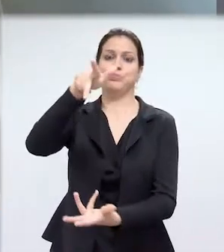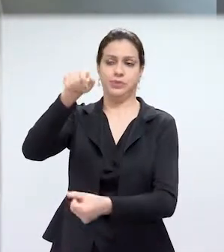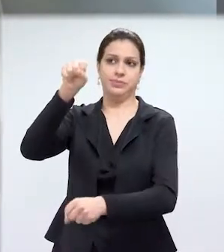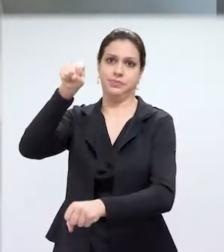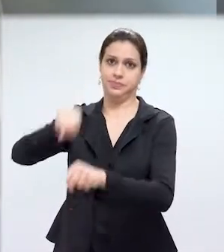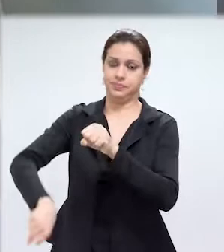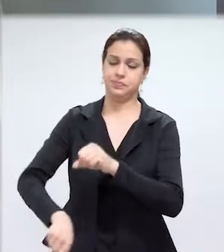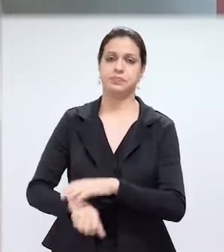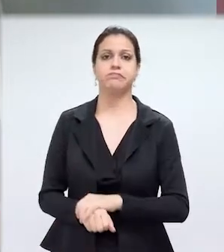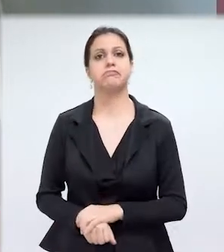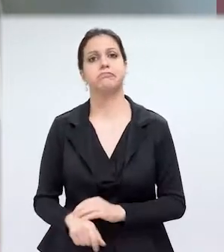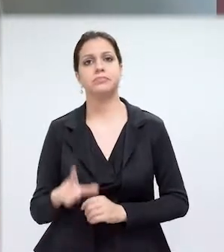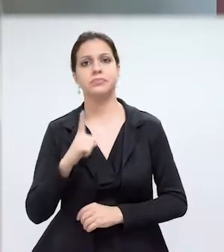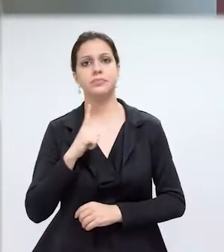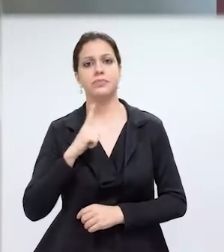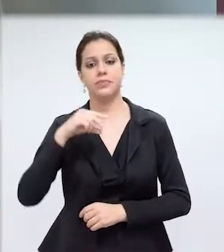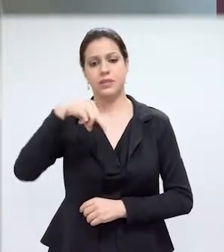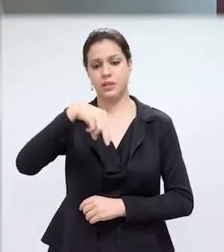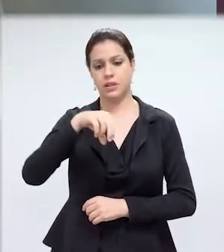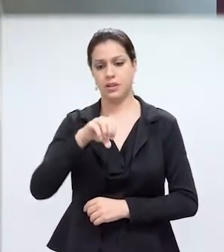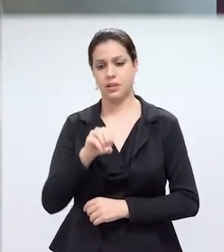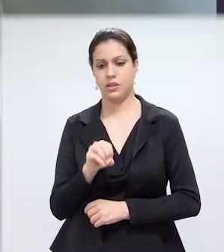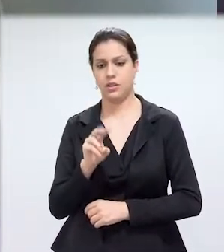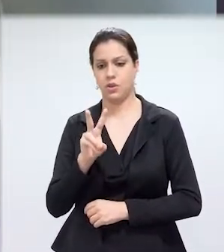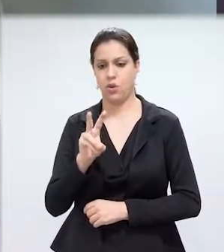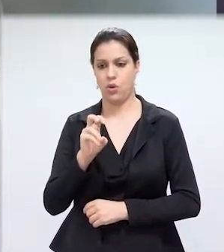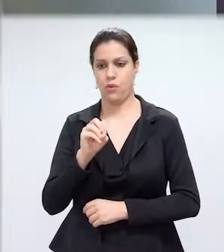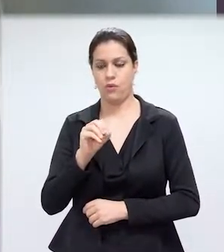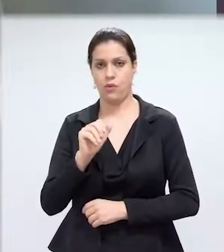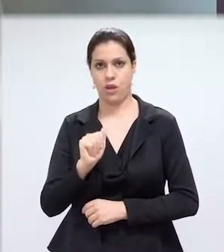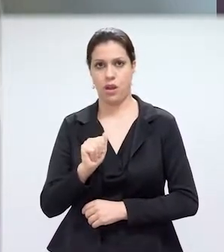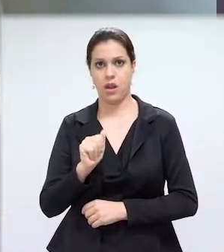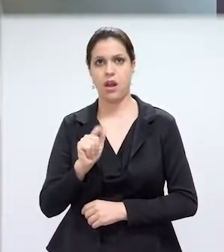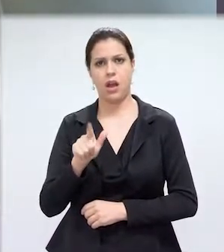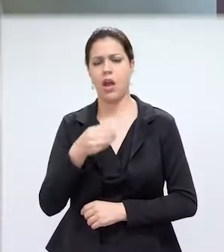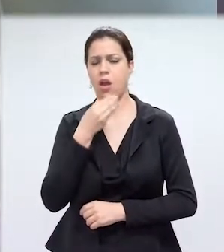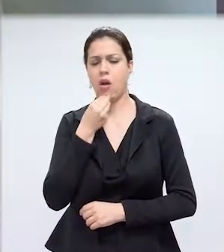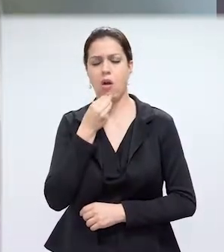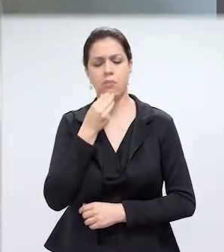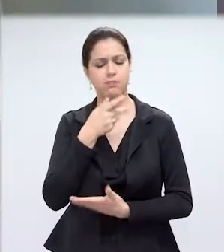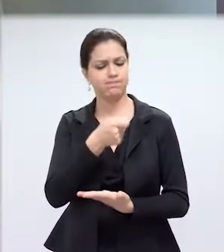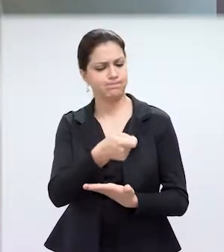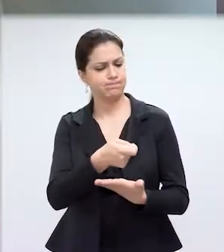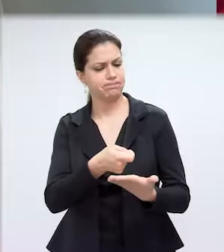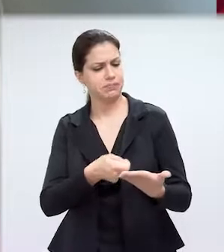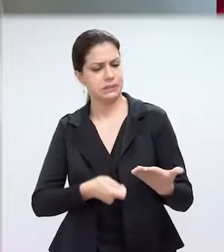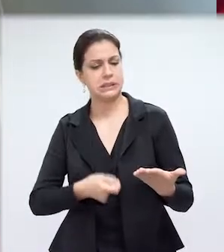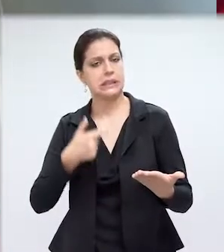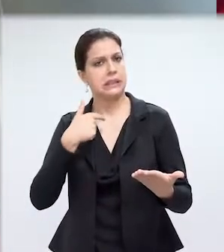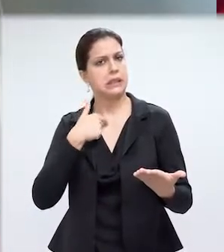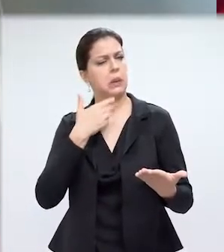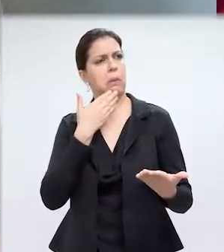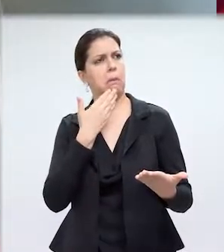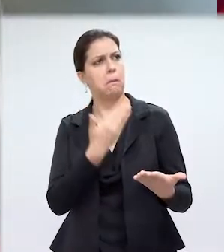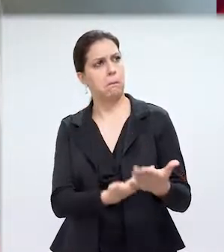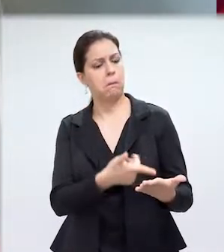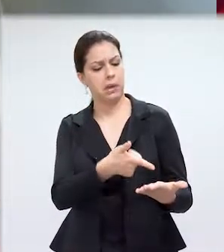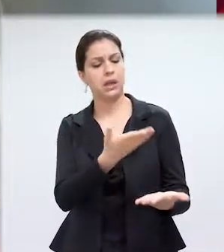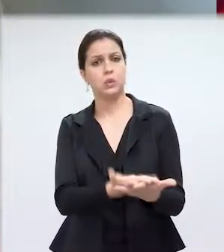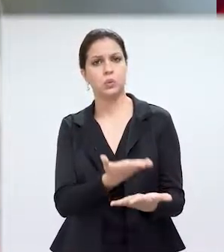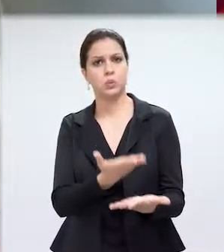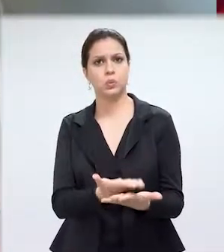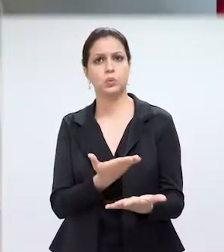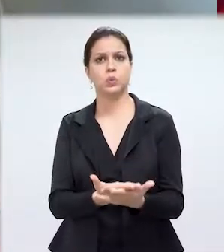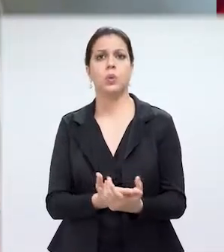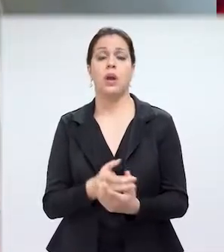questão mundial. O Antônio Novoa, que é um autor que eu tenho uma profunda admiração,